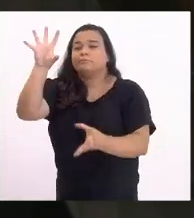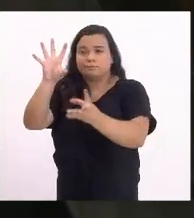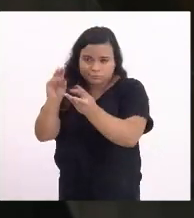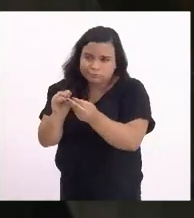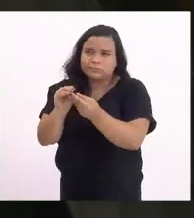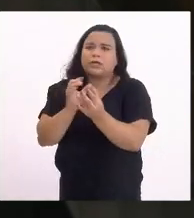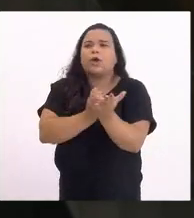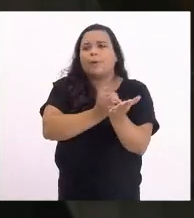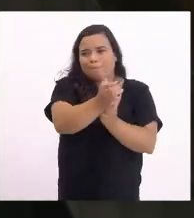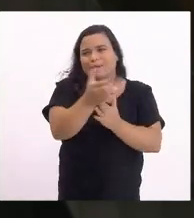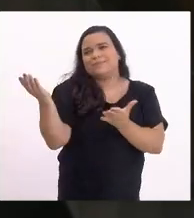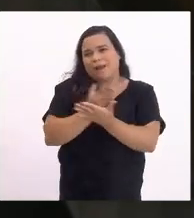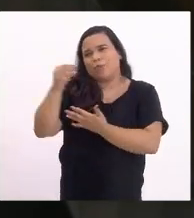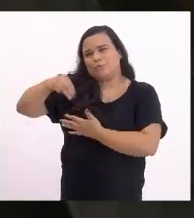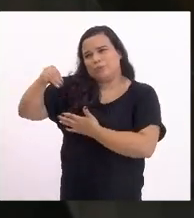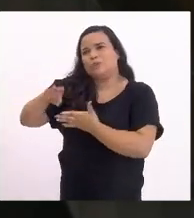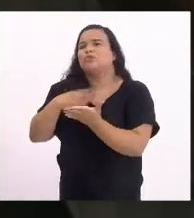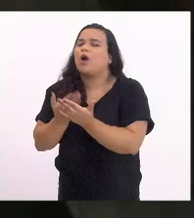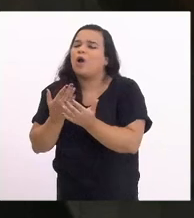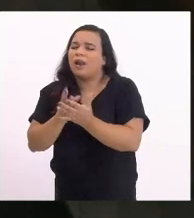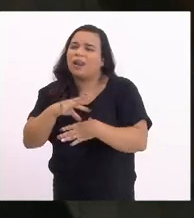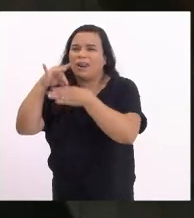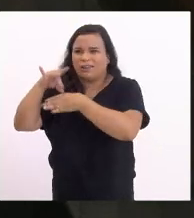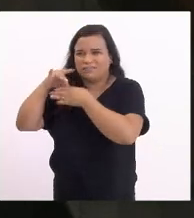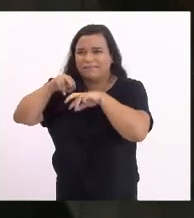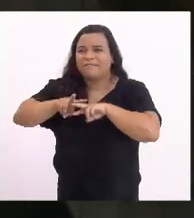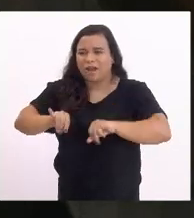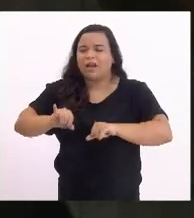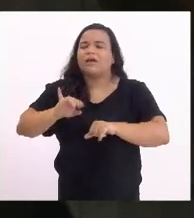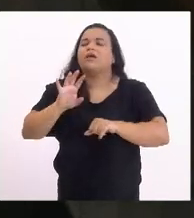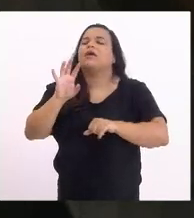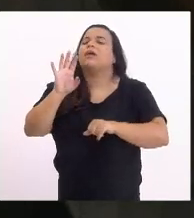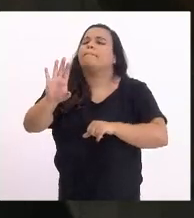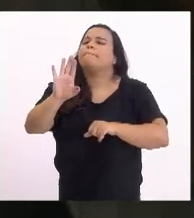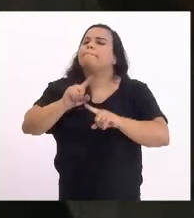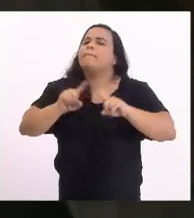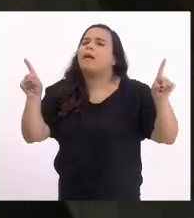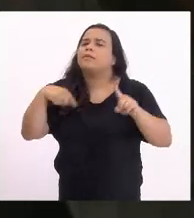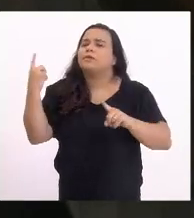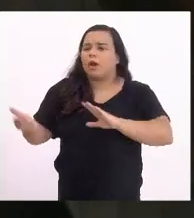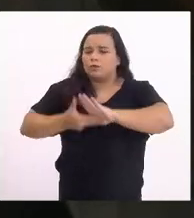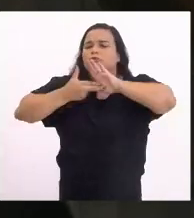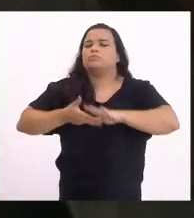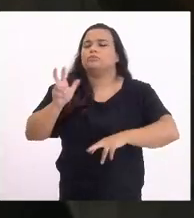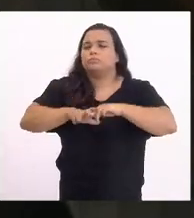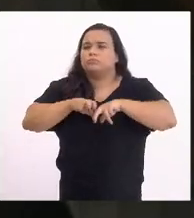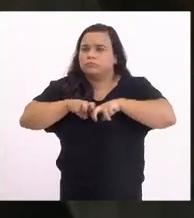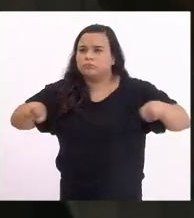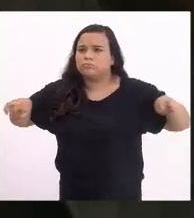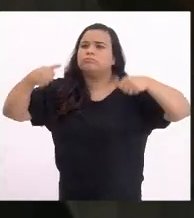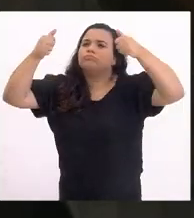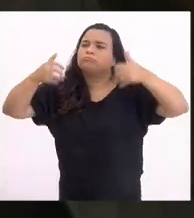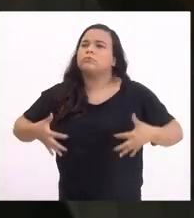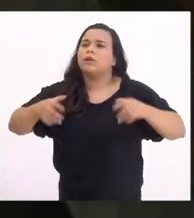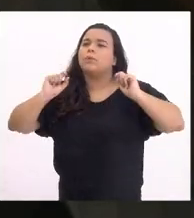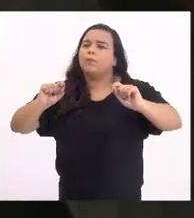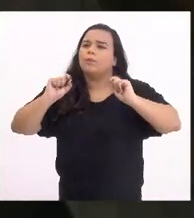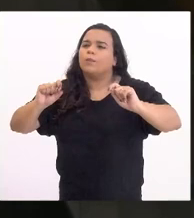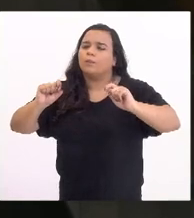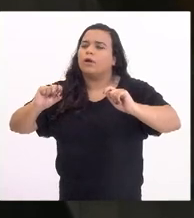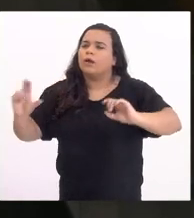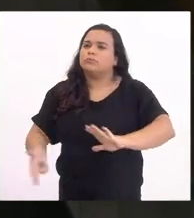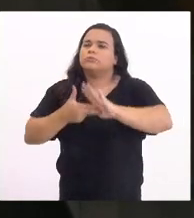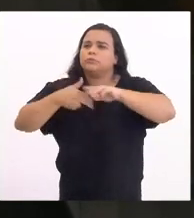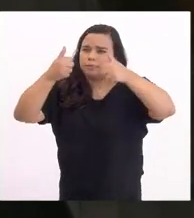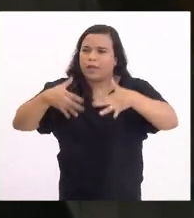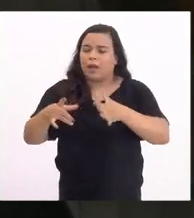iniciar em alguns minutos o Colégio de Líderes, mas evidentemente que assumo a tribuna neste expediente inicial hoje para,